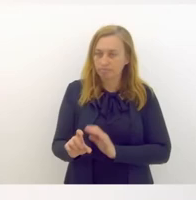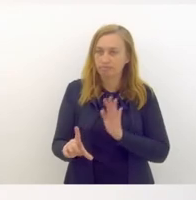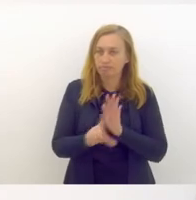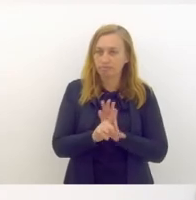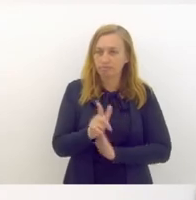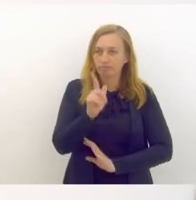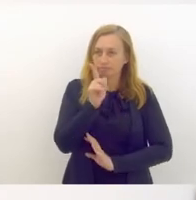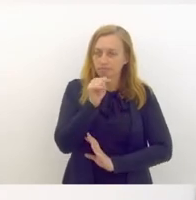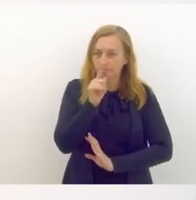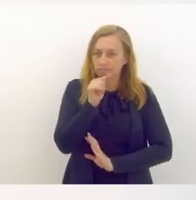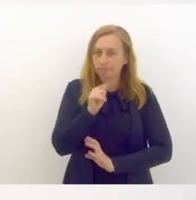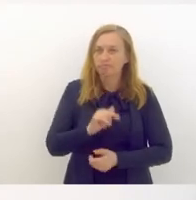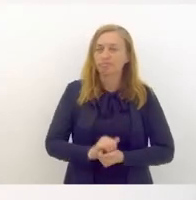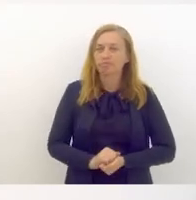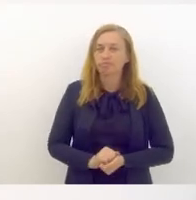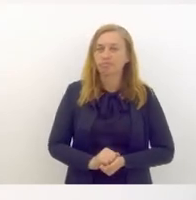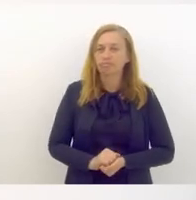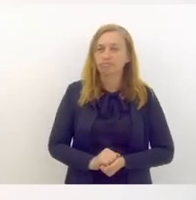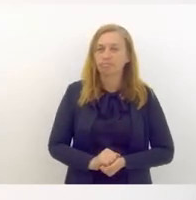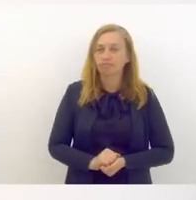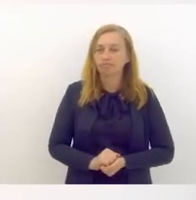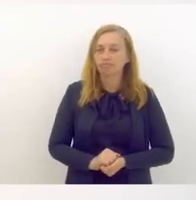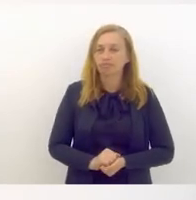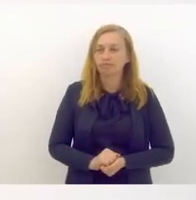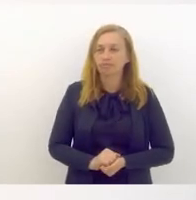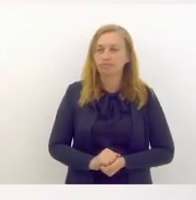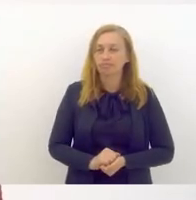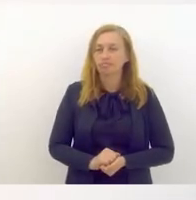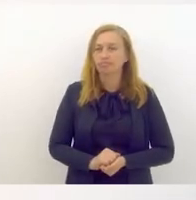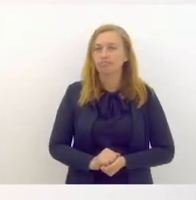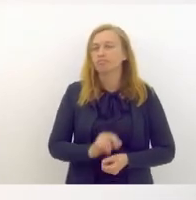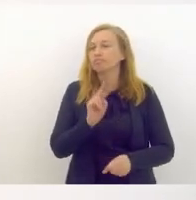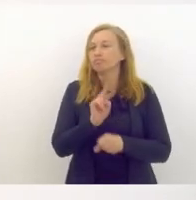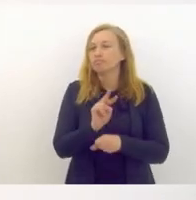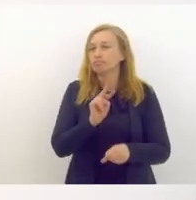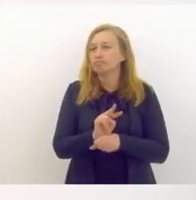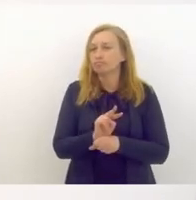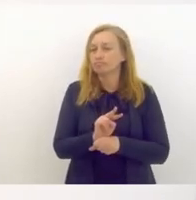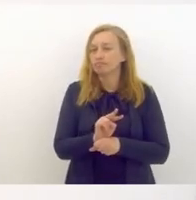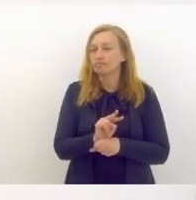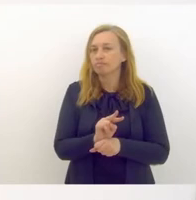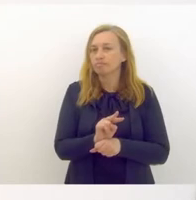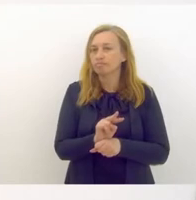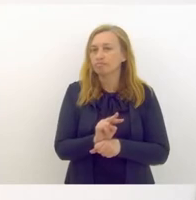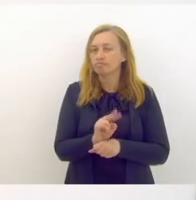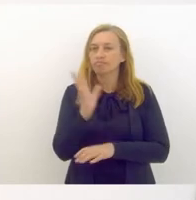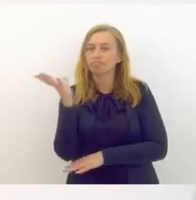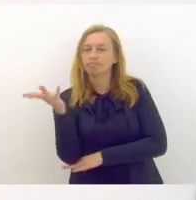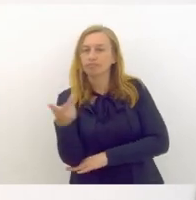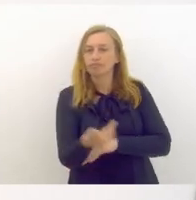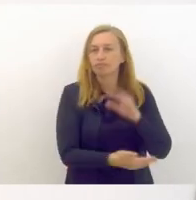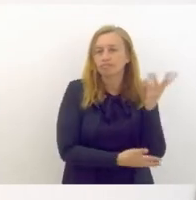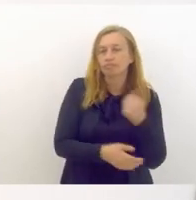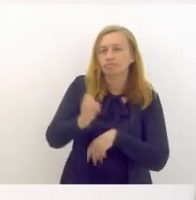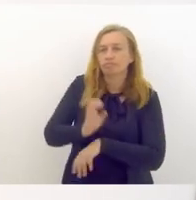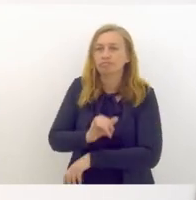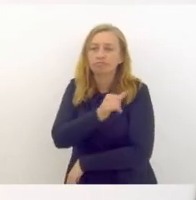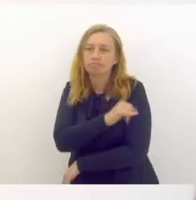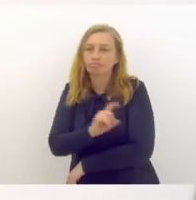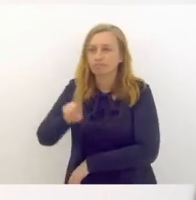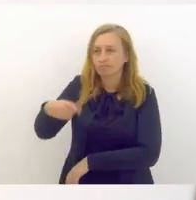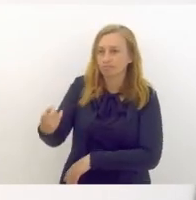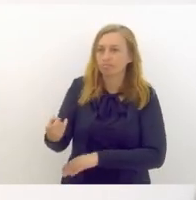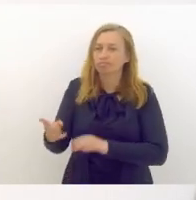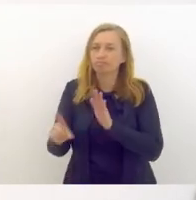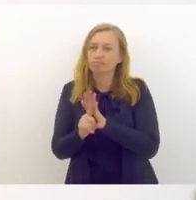Águas, magnífica, que deu origem a toda a proteção dos recursos hídricos no Estado do Rio de Janeiro, regulamentada por outras leis e